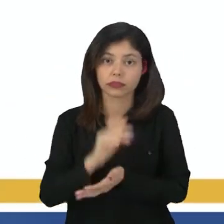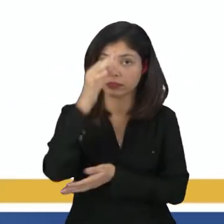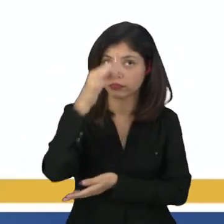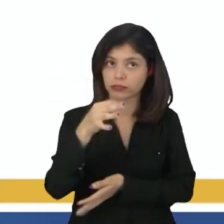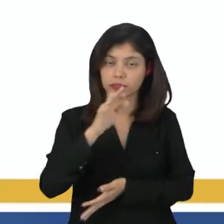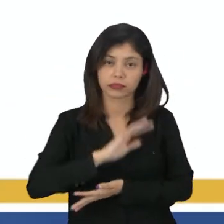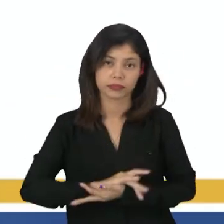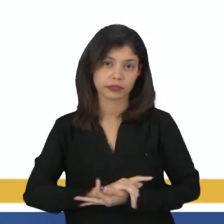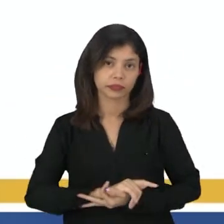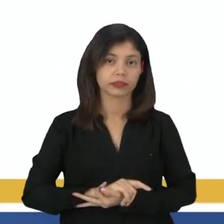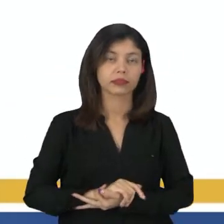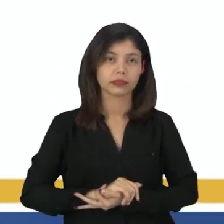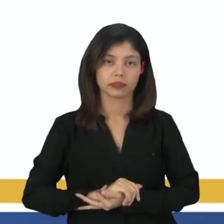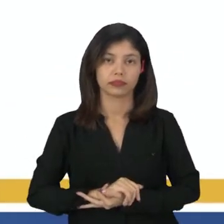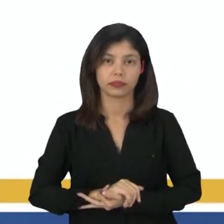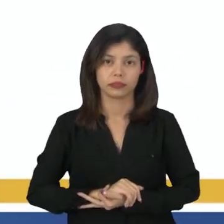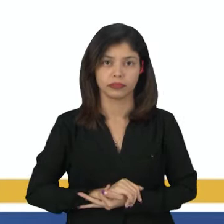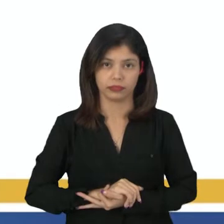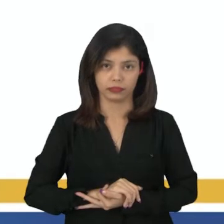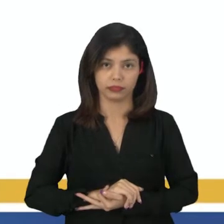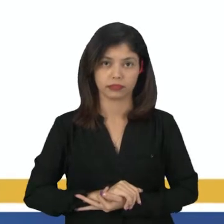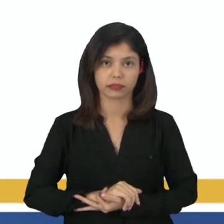correta?